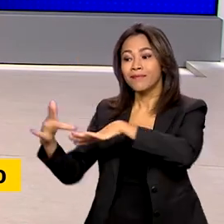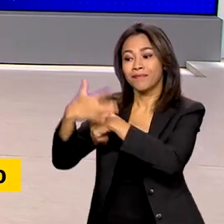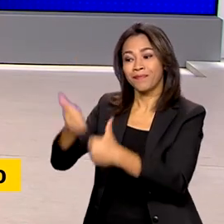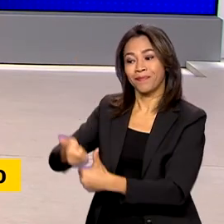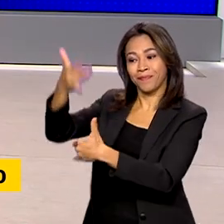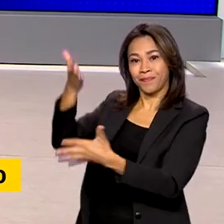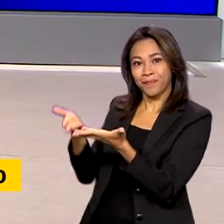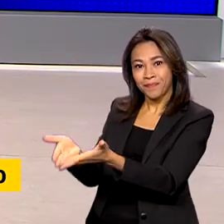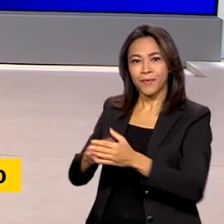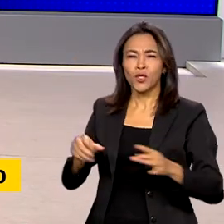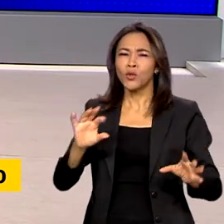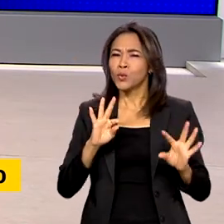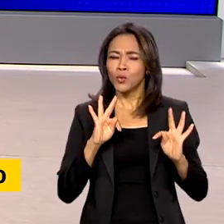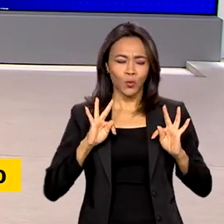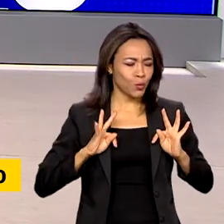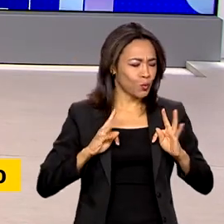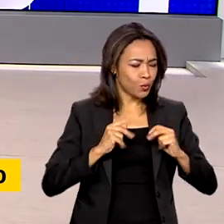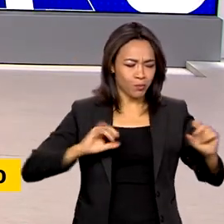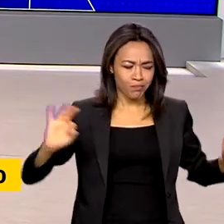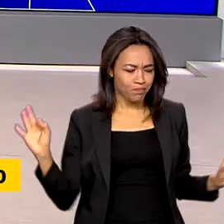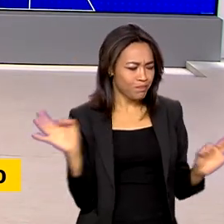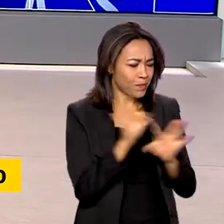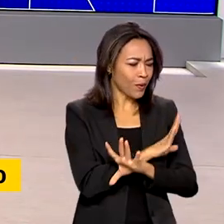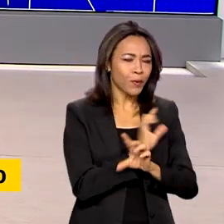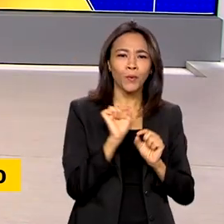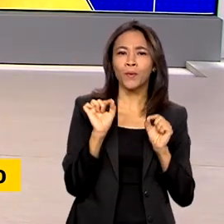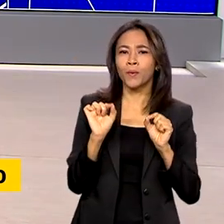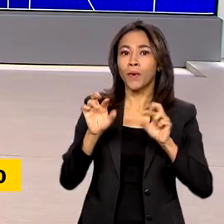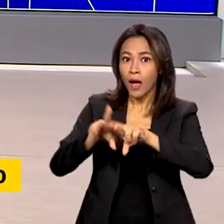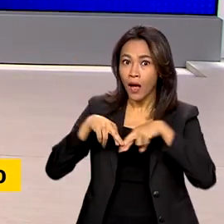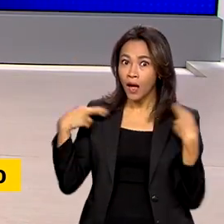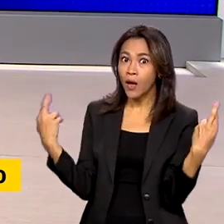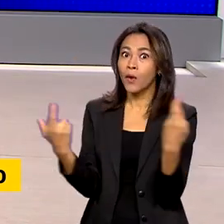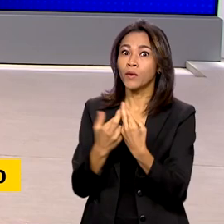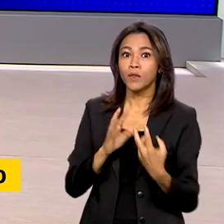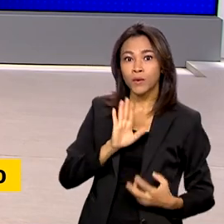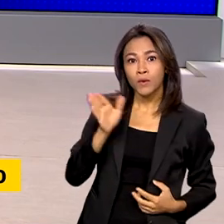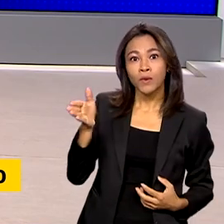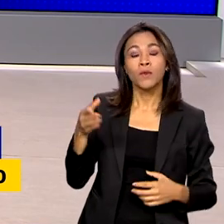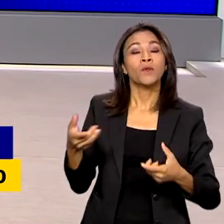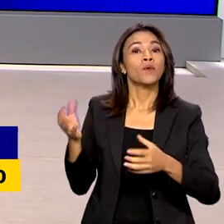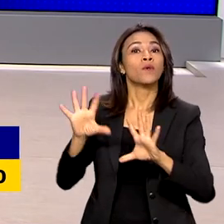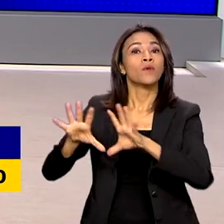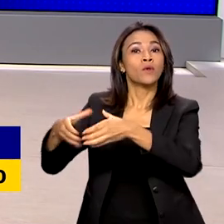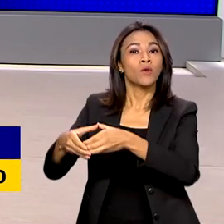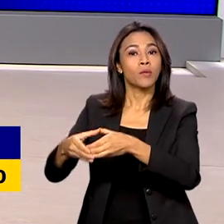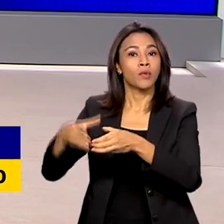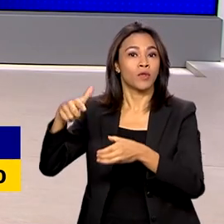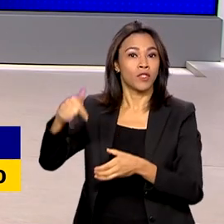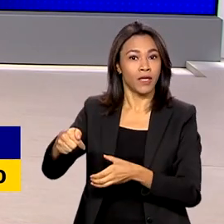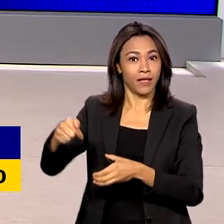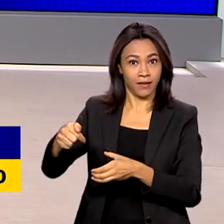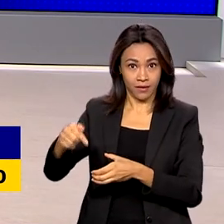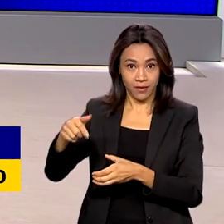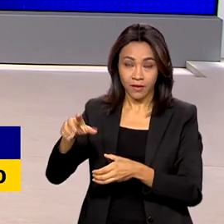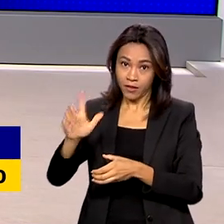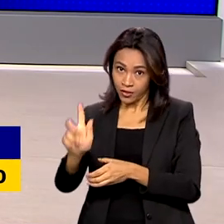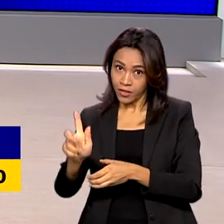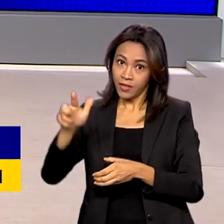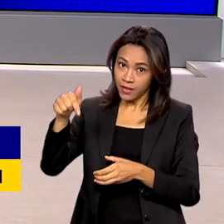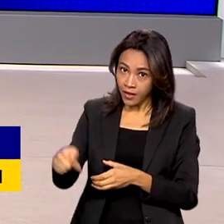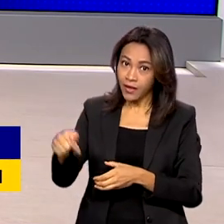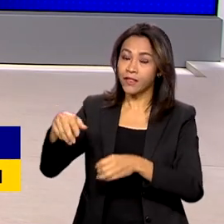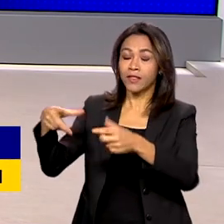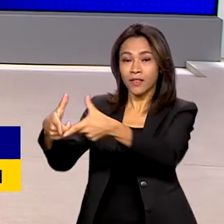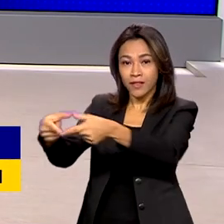tudo pronto para a reunião de cúpula do G7 no Japão, que contará com a presença do presidente Lula. E quem está lá